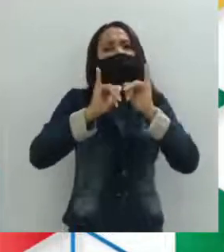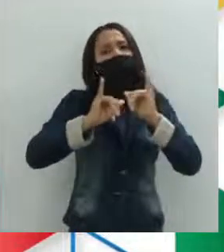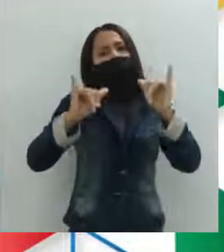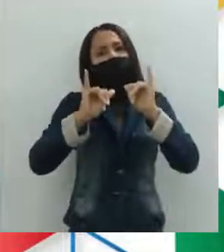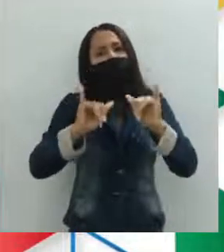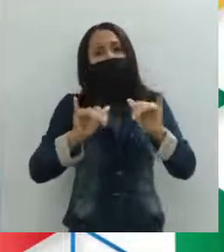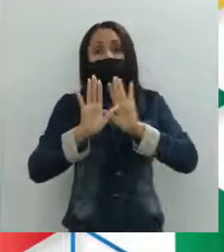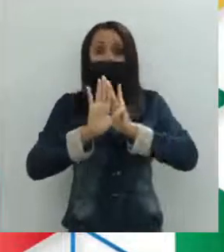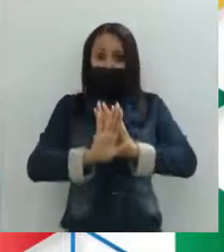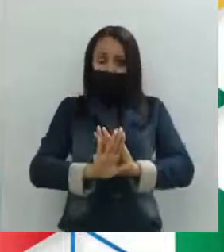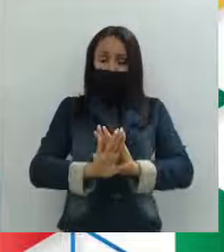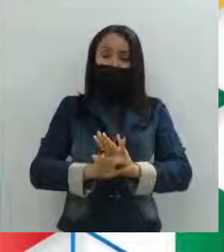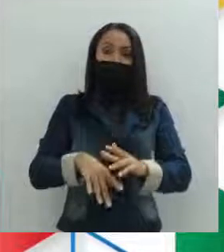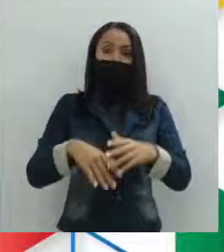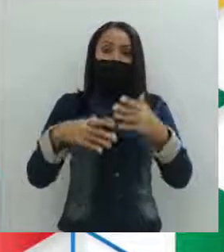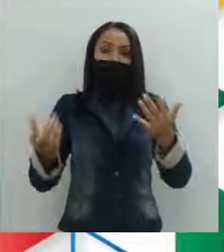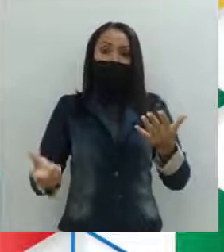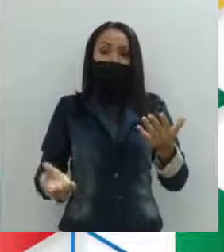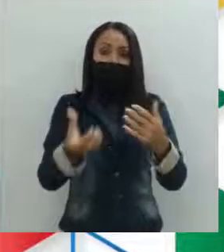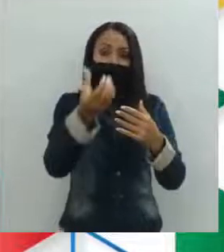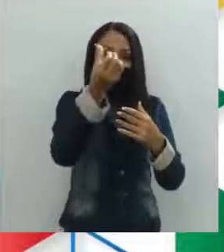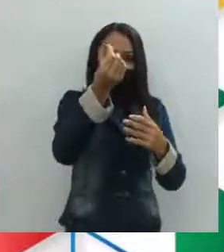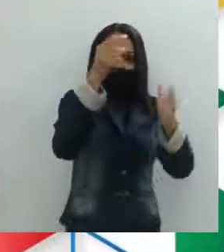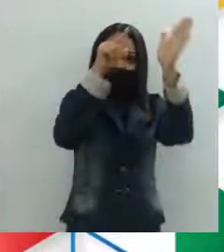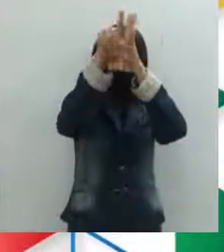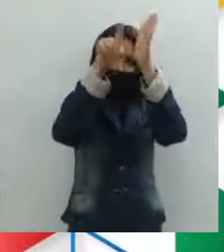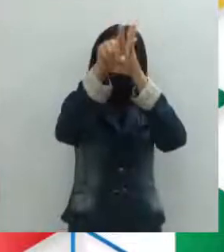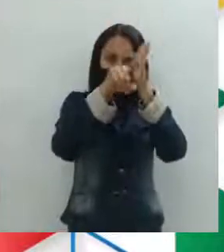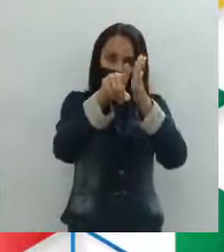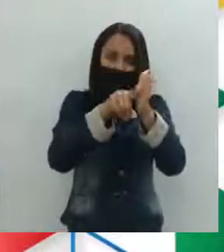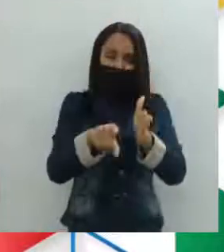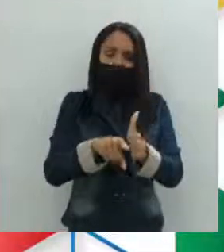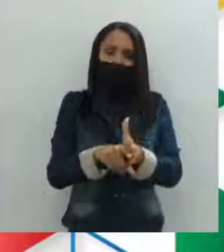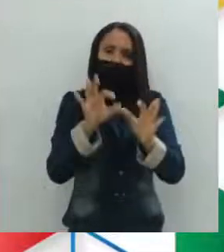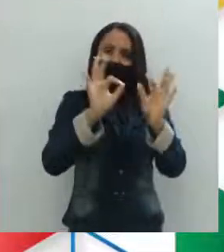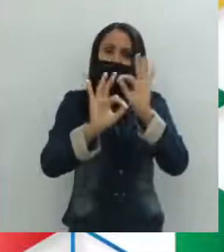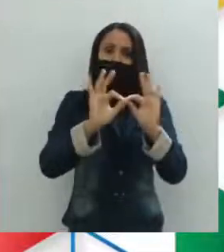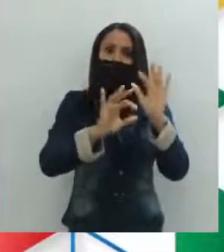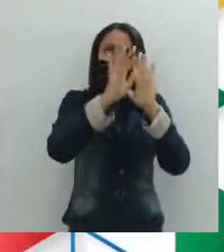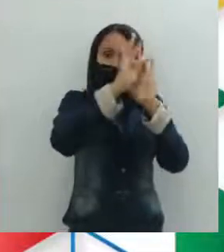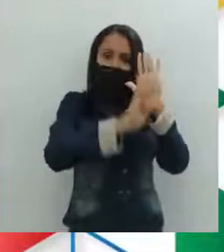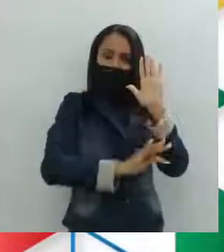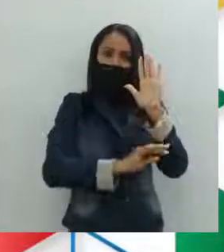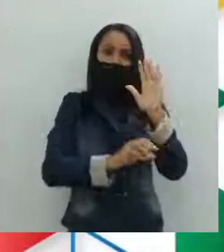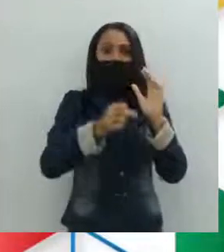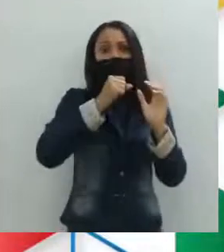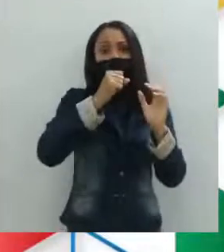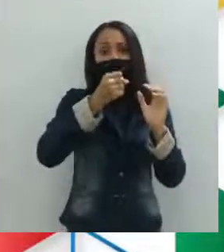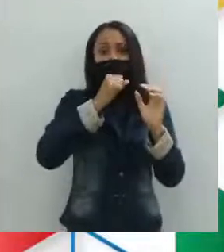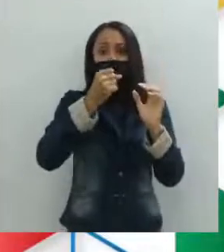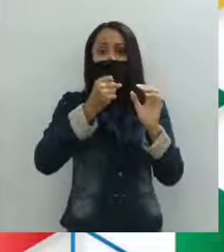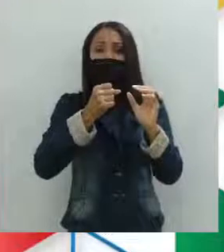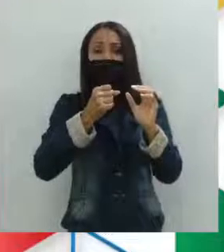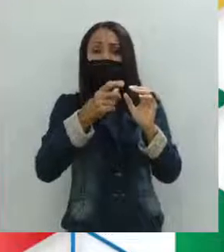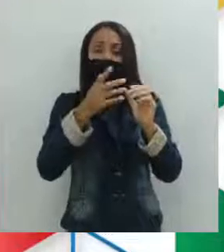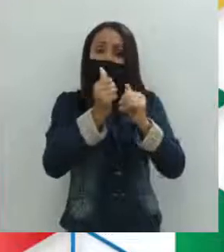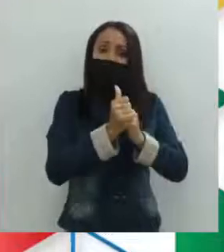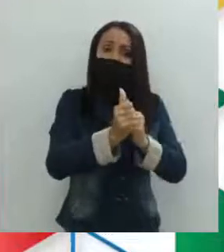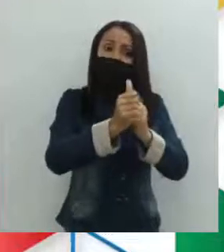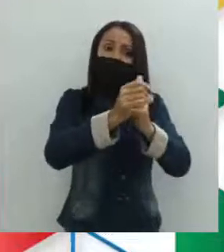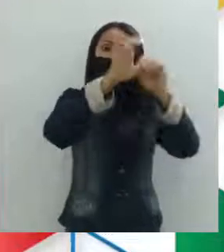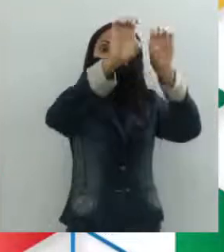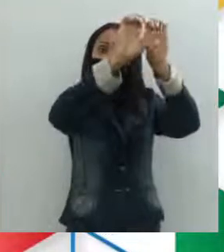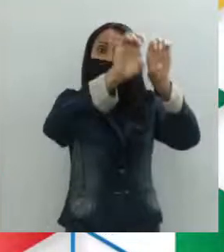Vejam só essas 6 perguntas. Ao produzir seu texto, o jornalista segue uma estrutura,